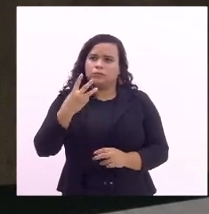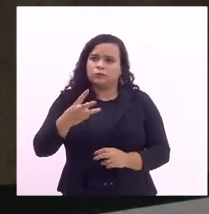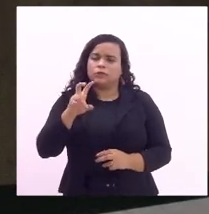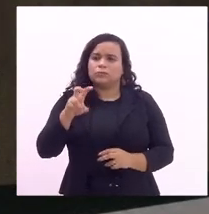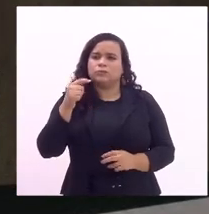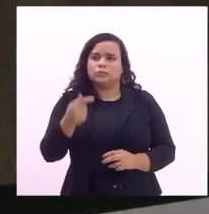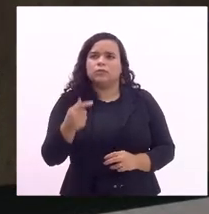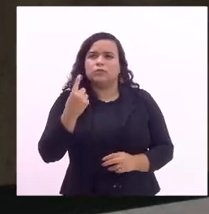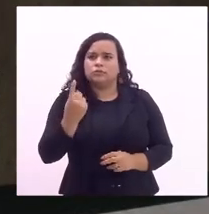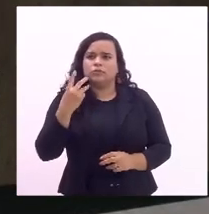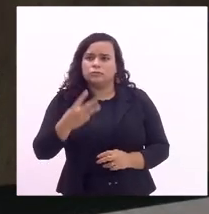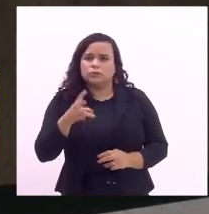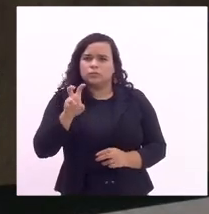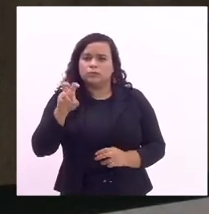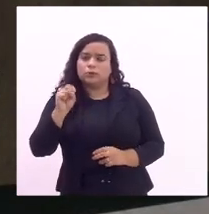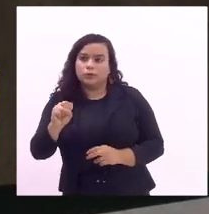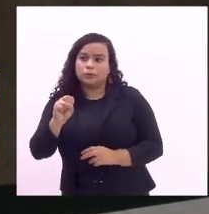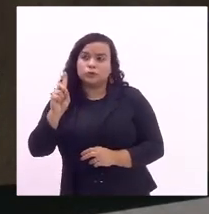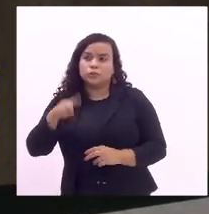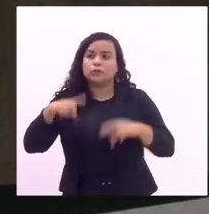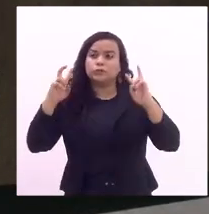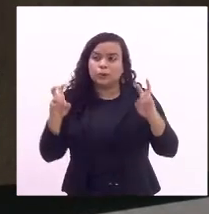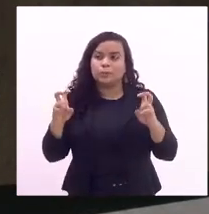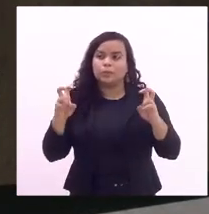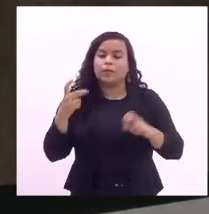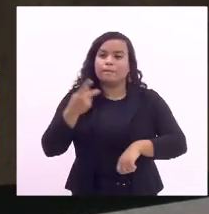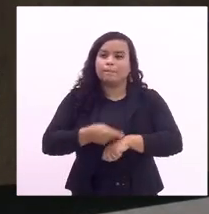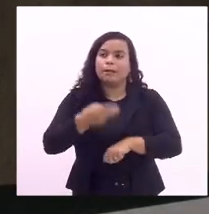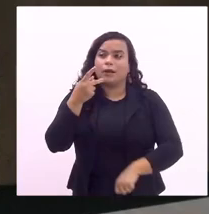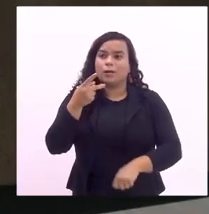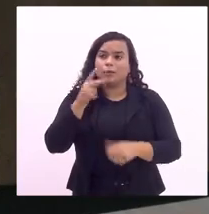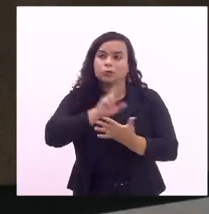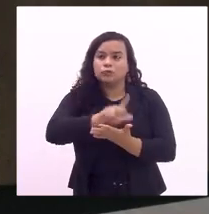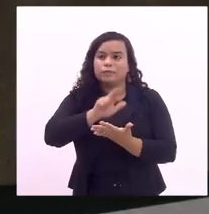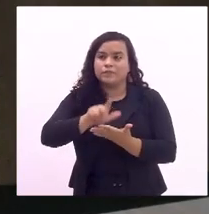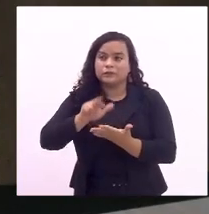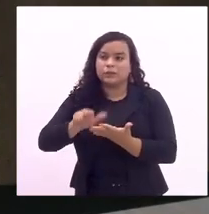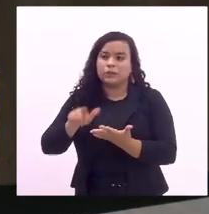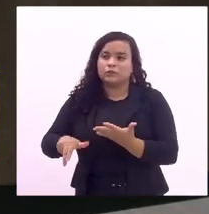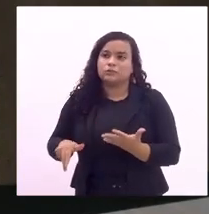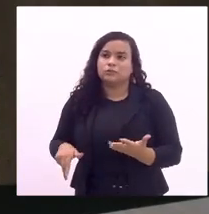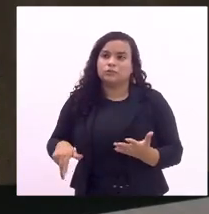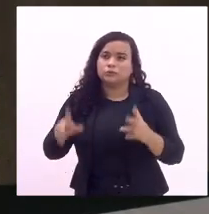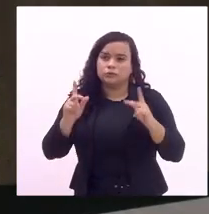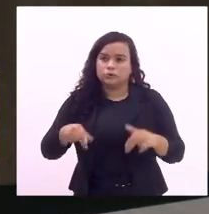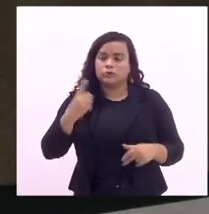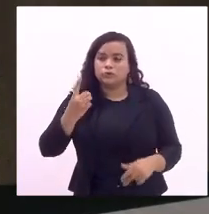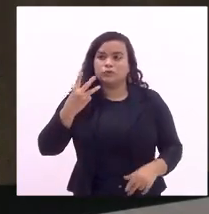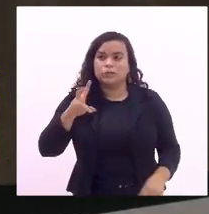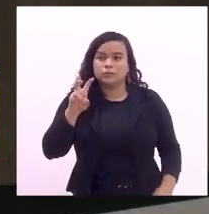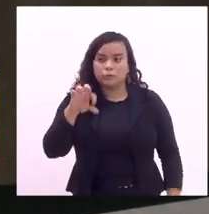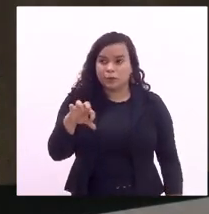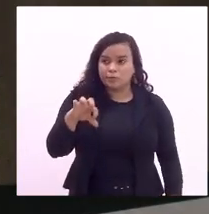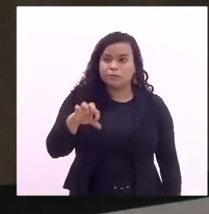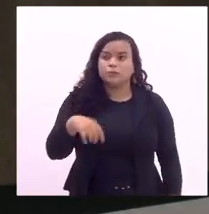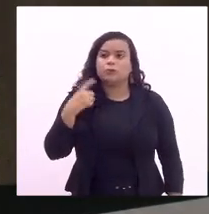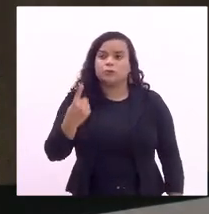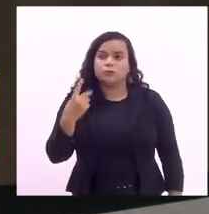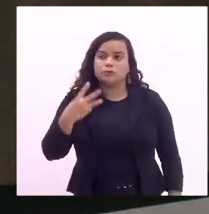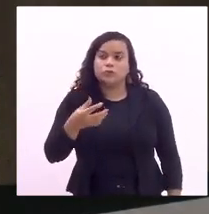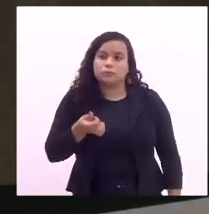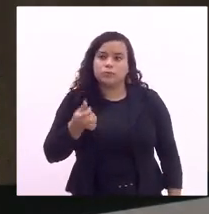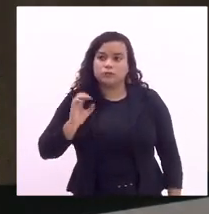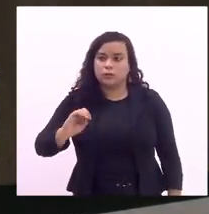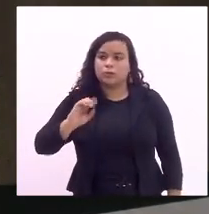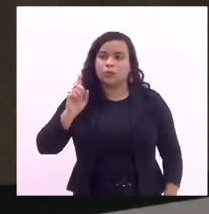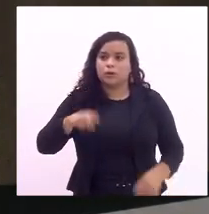1357. 1358. Que tratam do prêmio diversidade. Assim como 1359 e 1360.